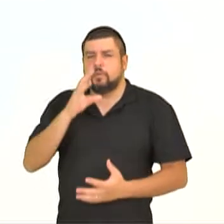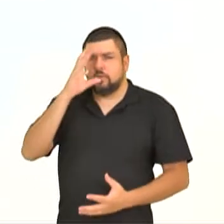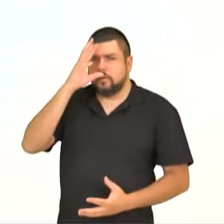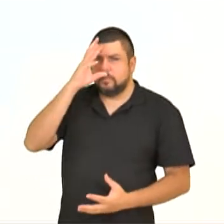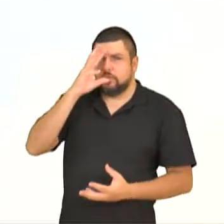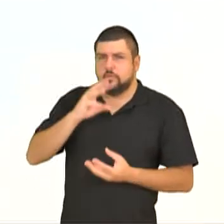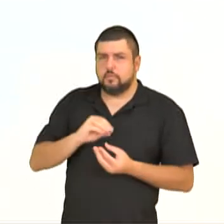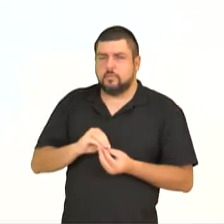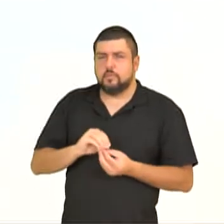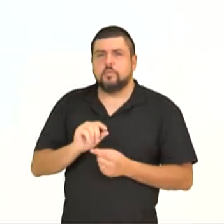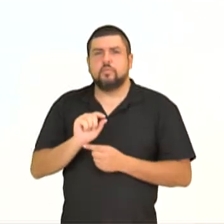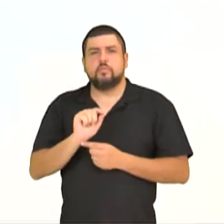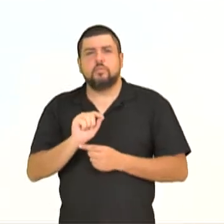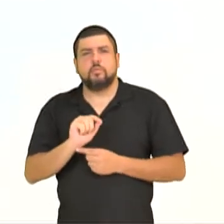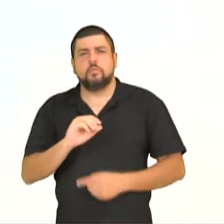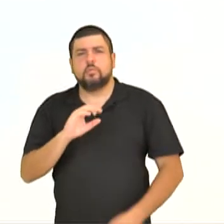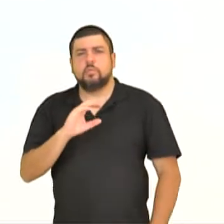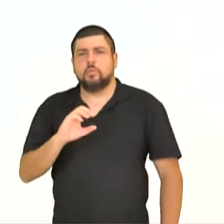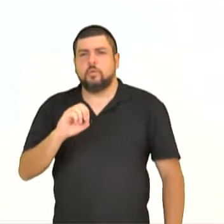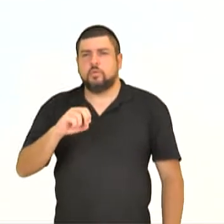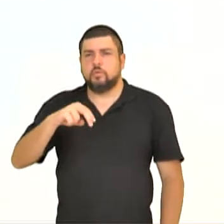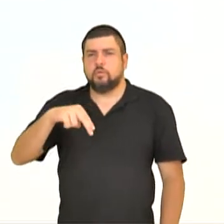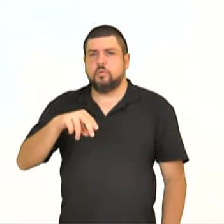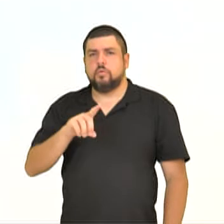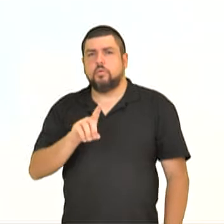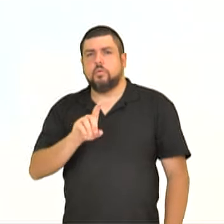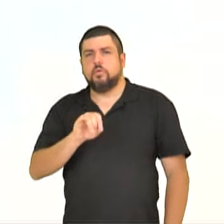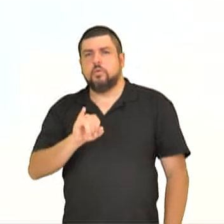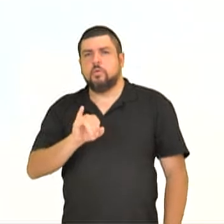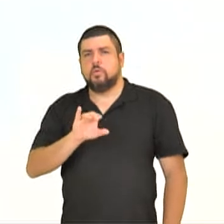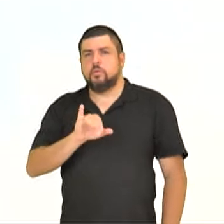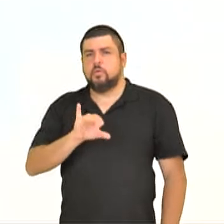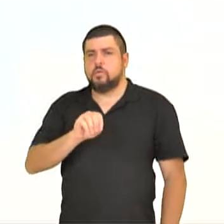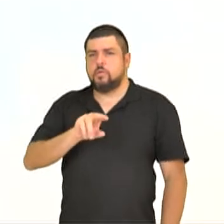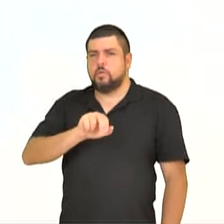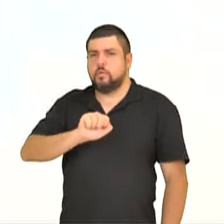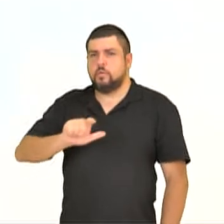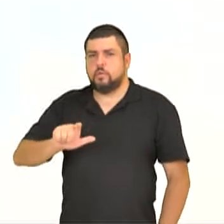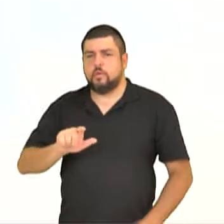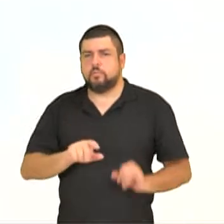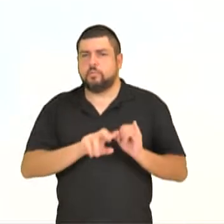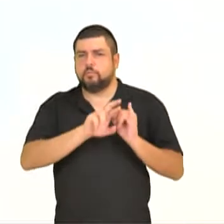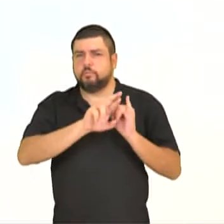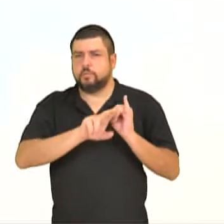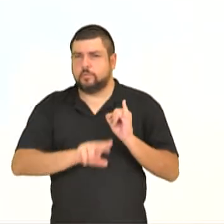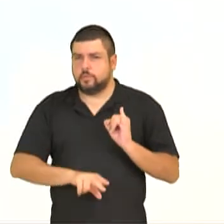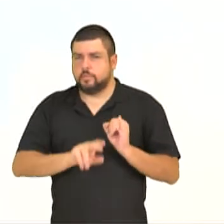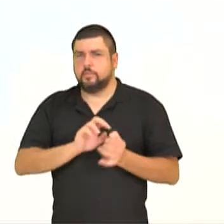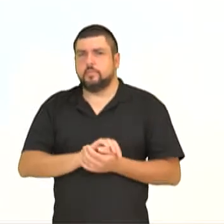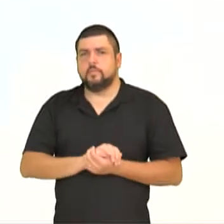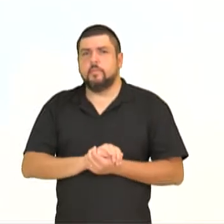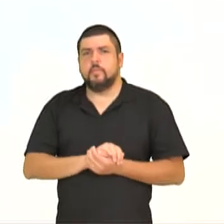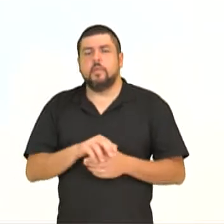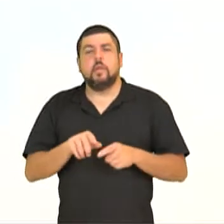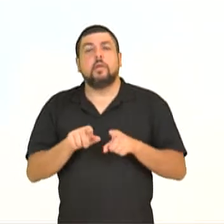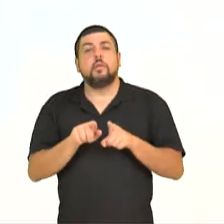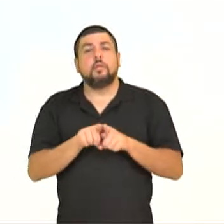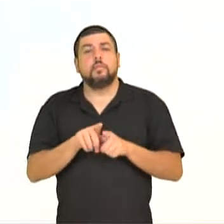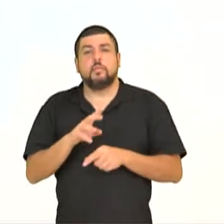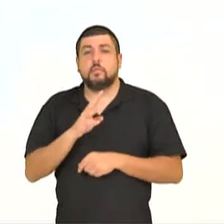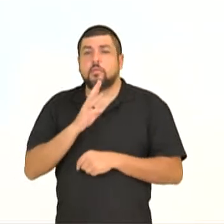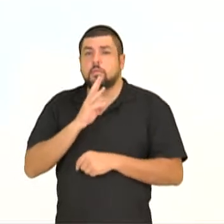condicional irregular, evaluar cuándo y cómo hay que usarlo y conocer cómo se forman